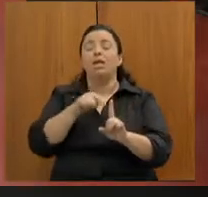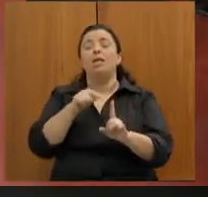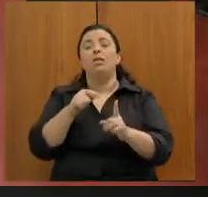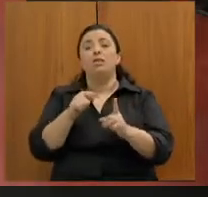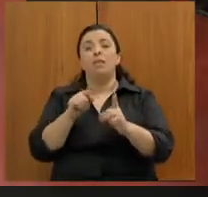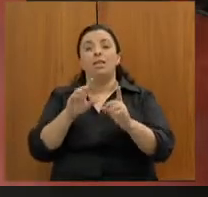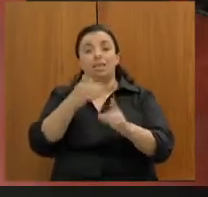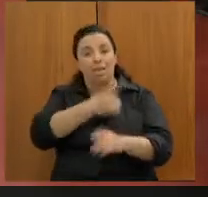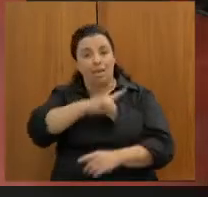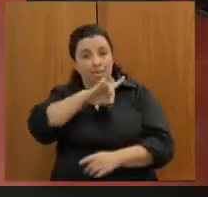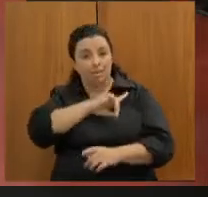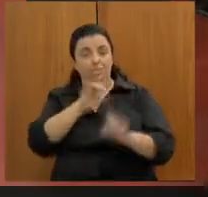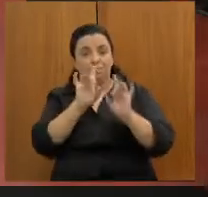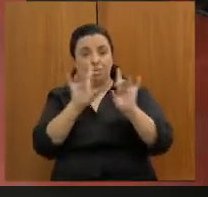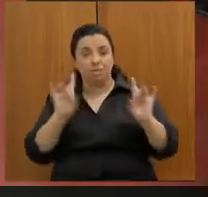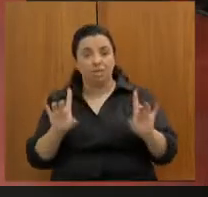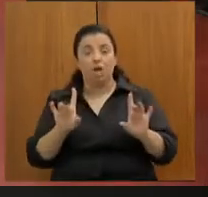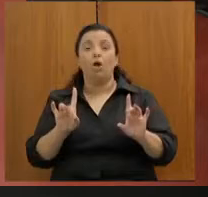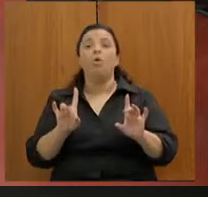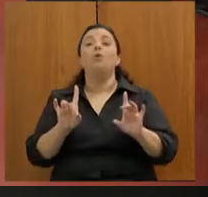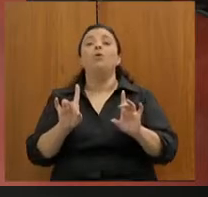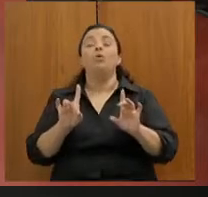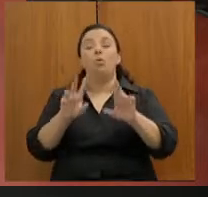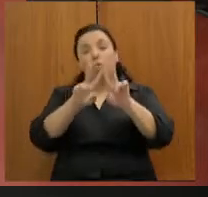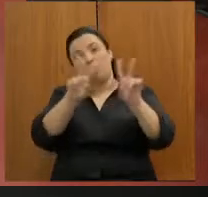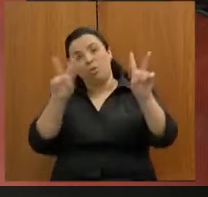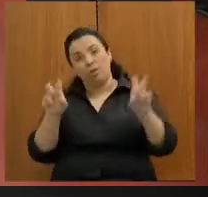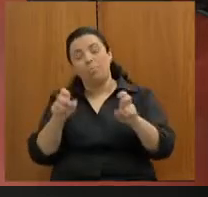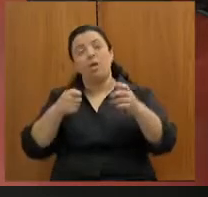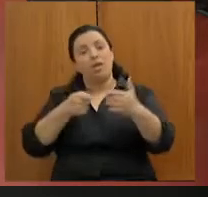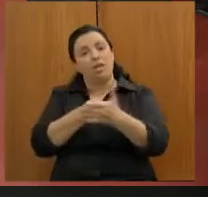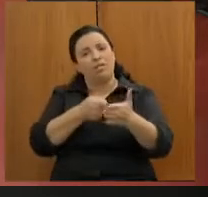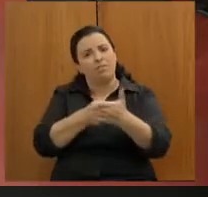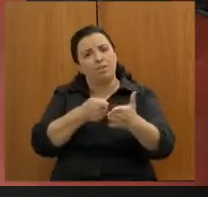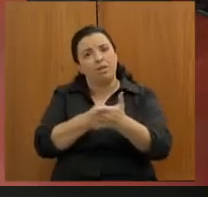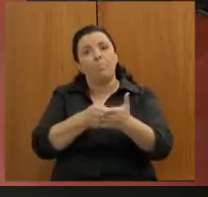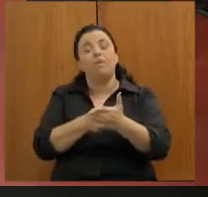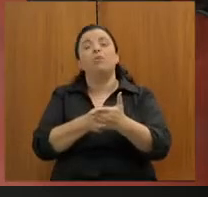tema enfrentamento e prevenção do feminicídio